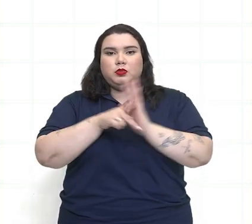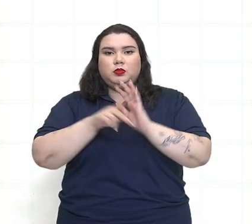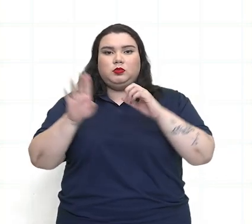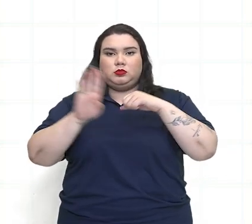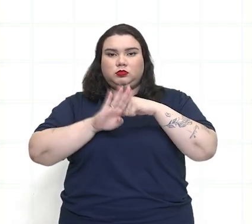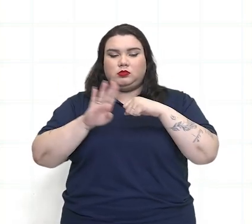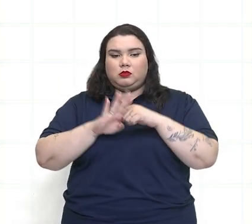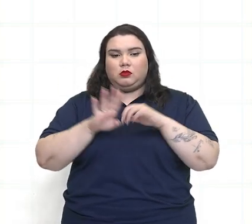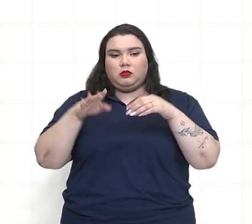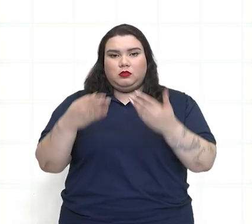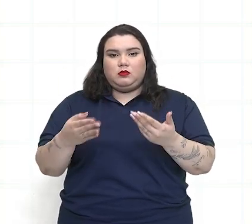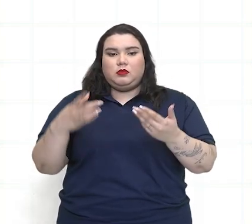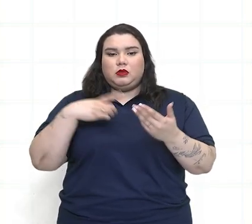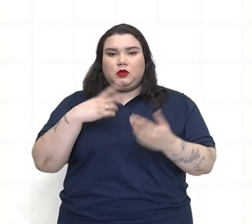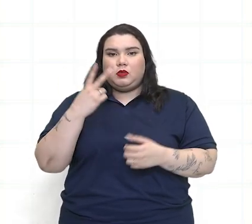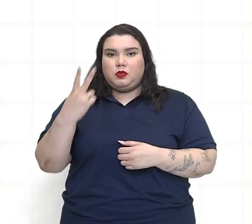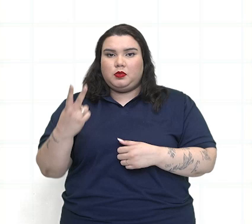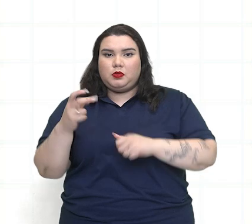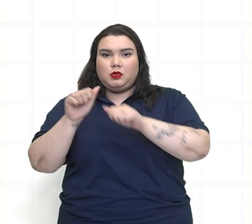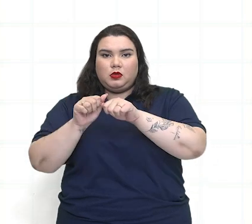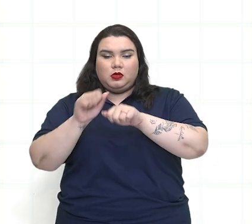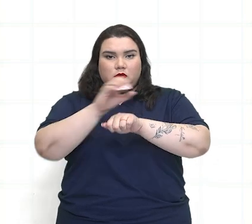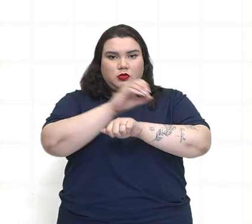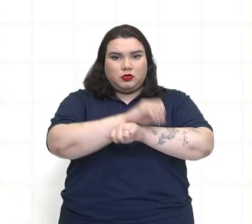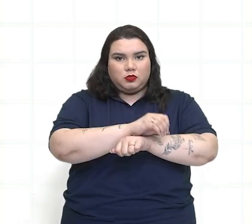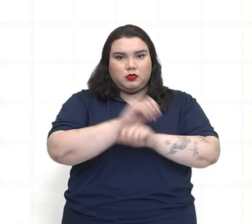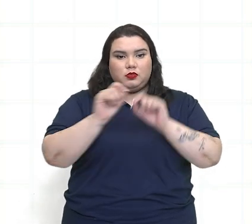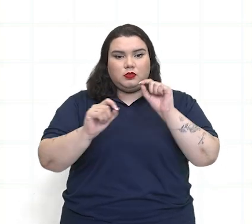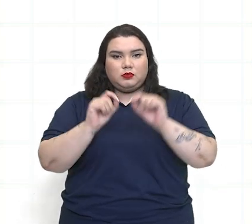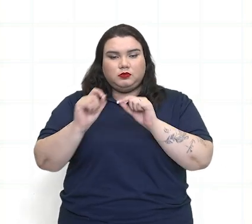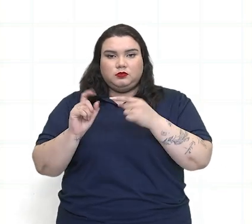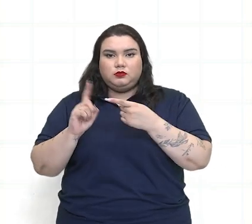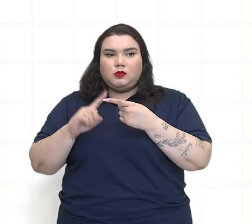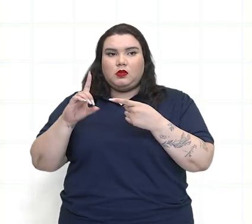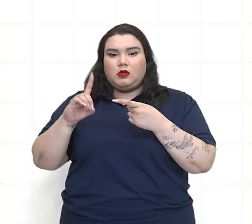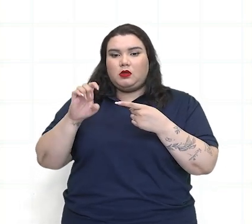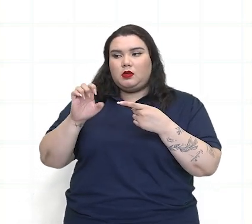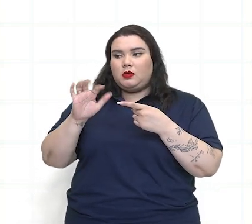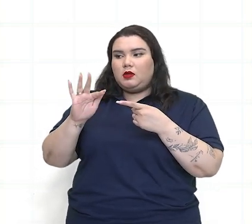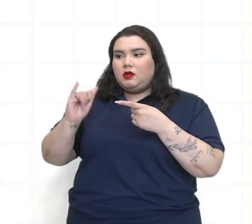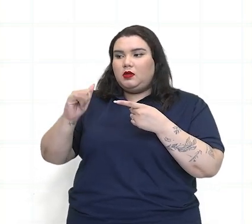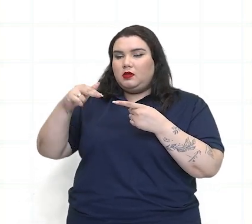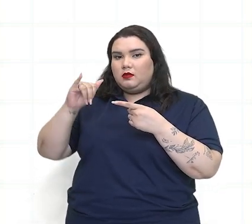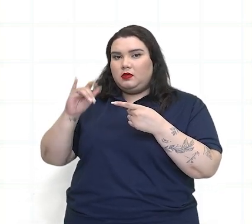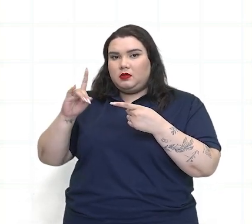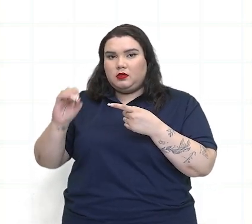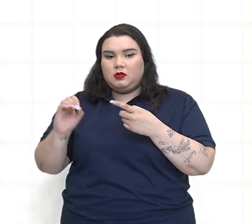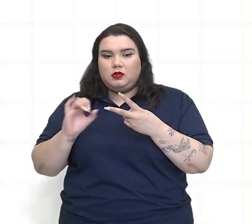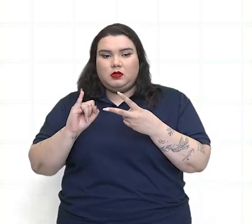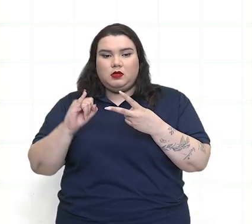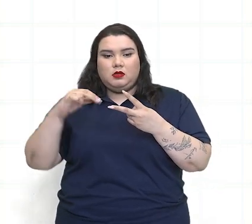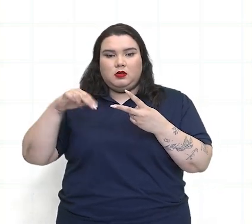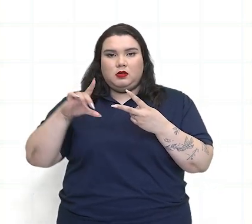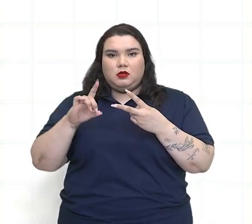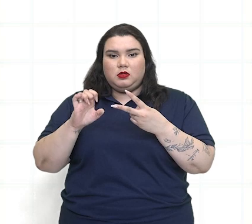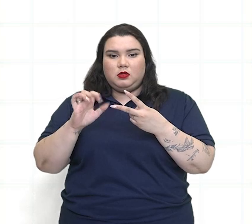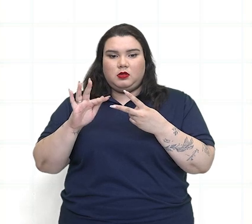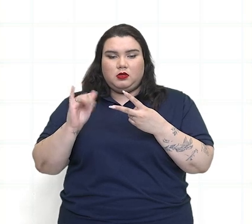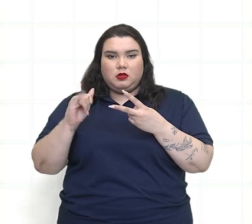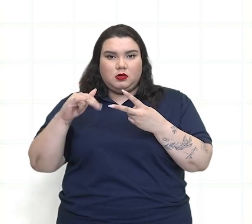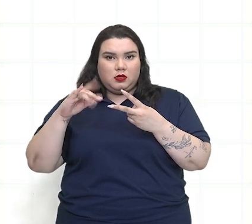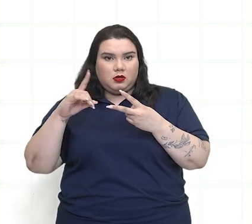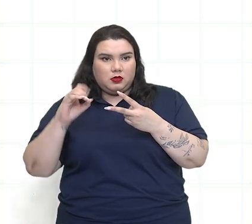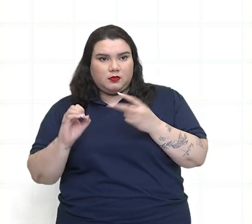temos duas classes de artigo. Temos os artigos definidos e os indefinidos. Vamos ver